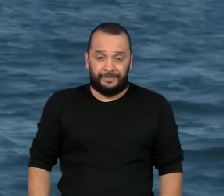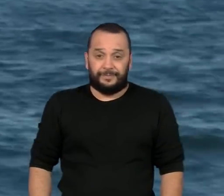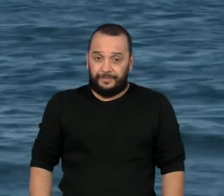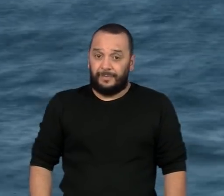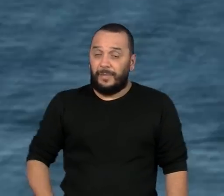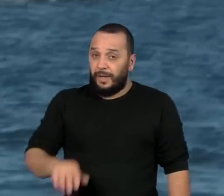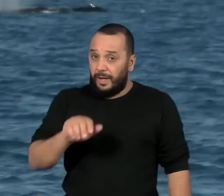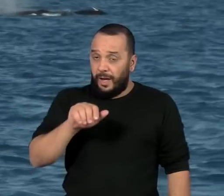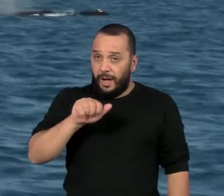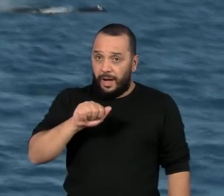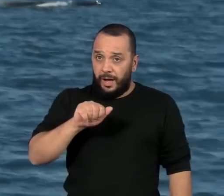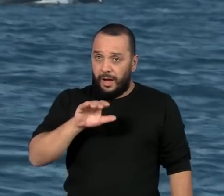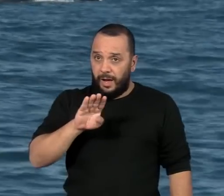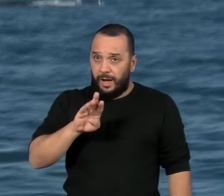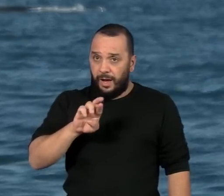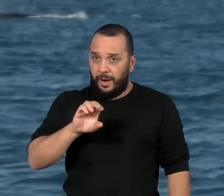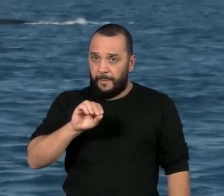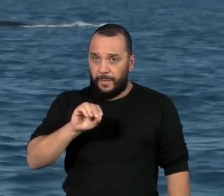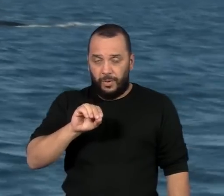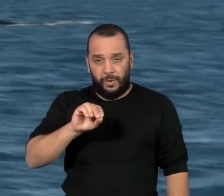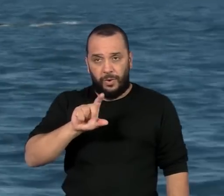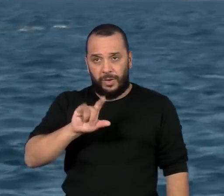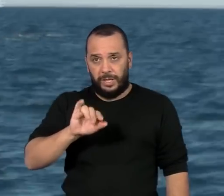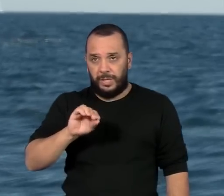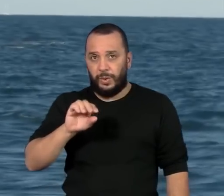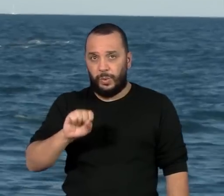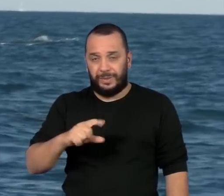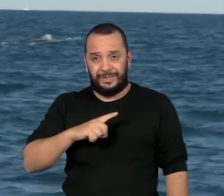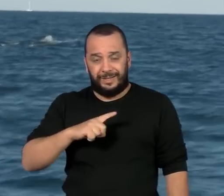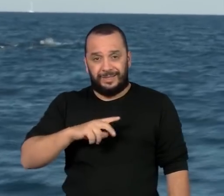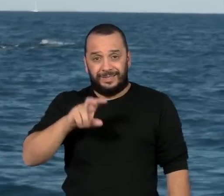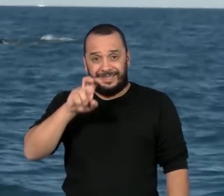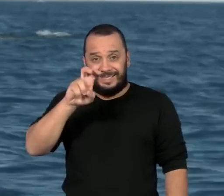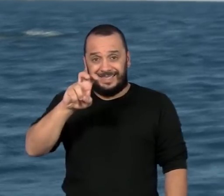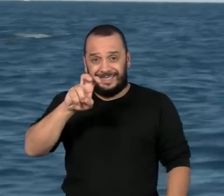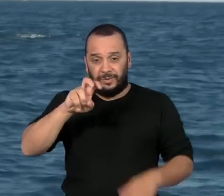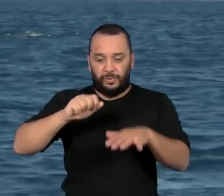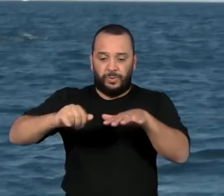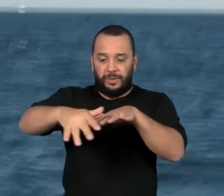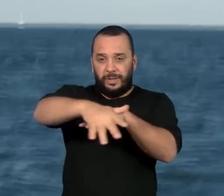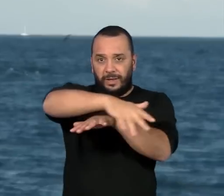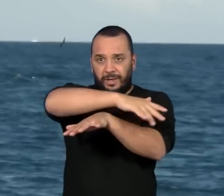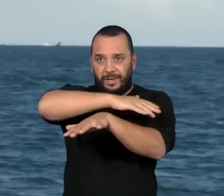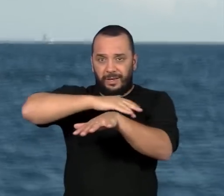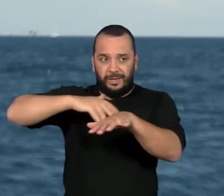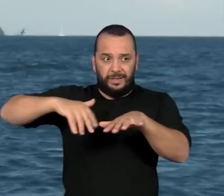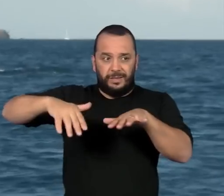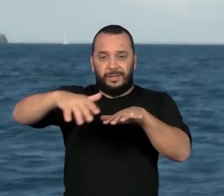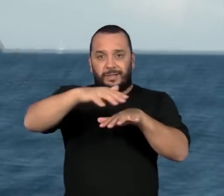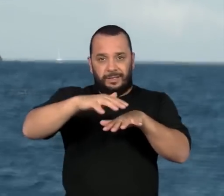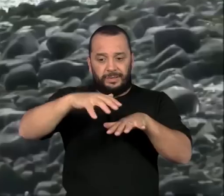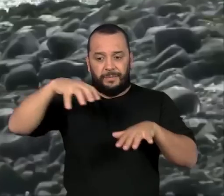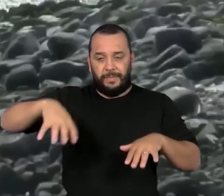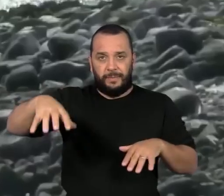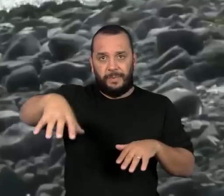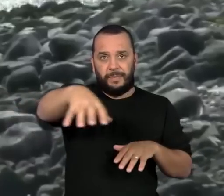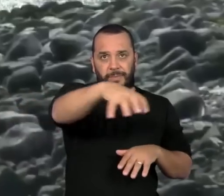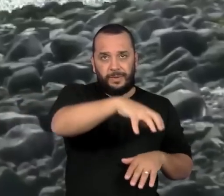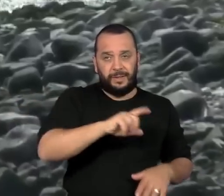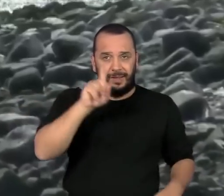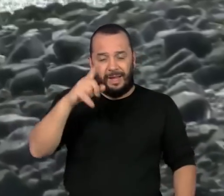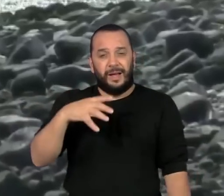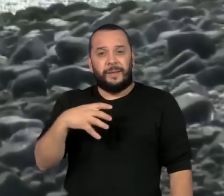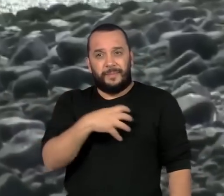Abrolhos é um arquipélago formado por cinco ilhas, a cerca de 70 quilômetros do litoral sul do estado da Bahia, quase